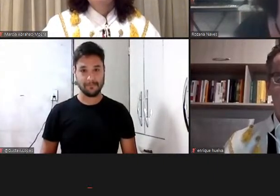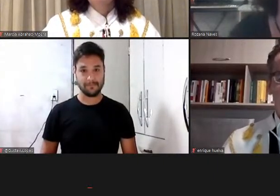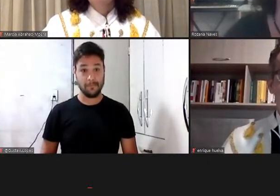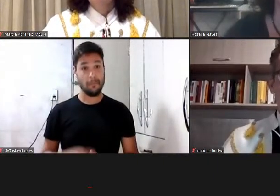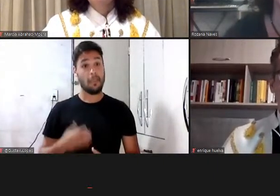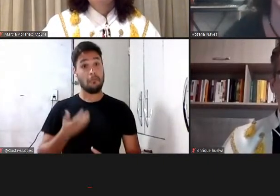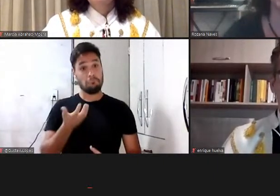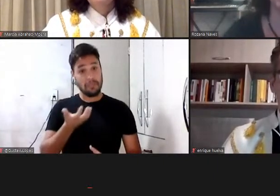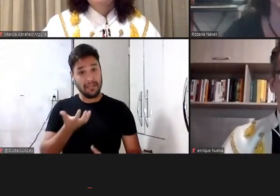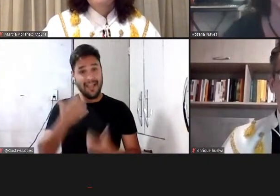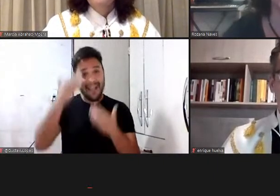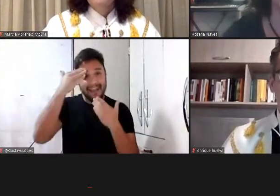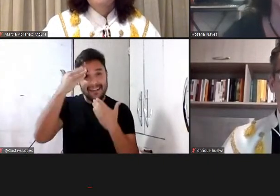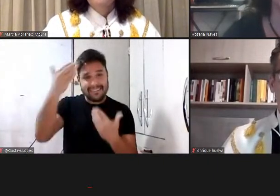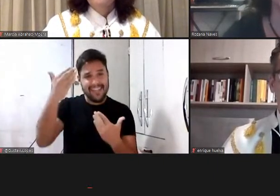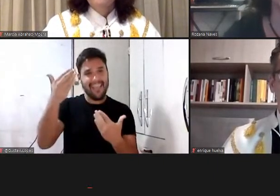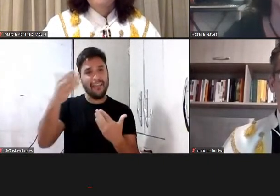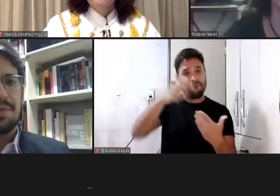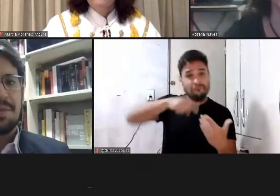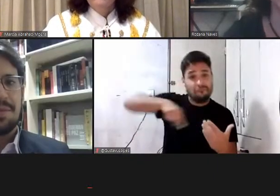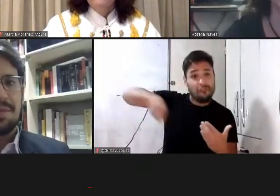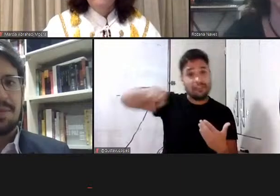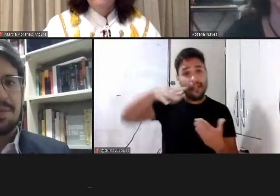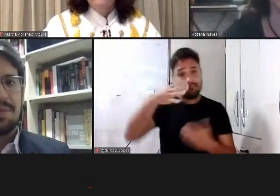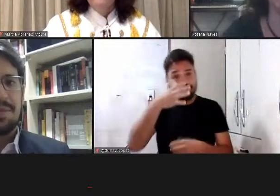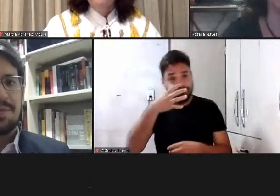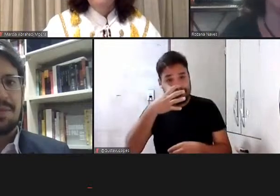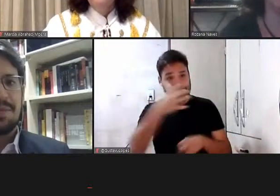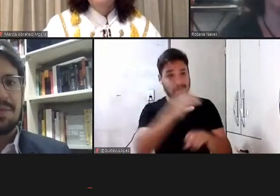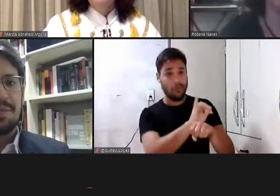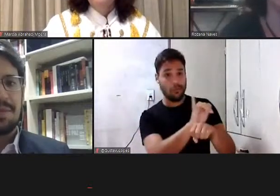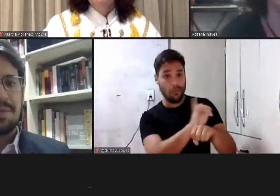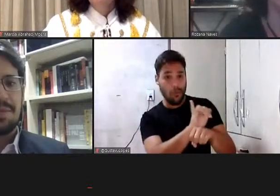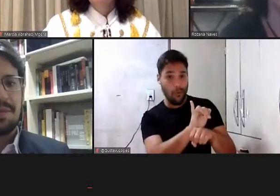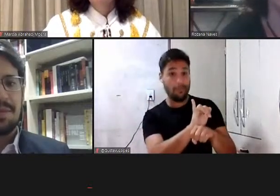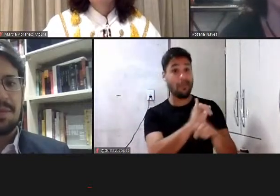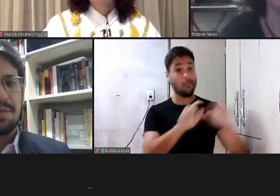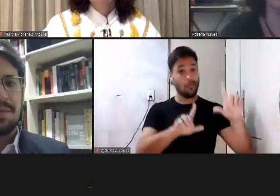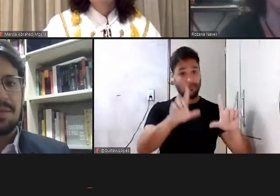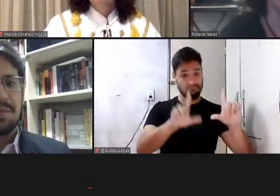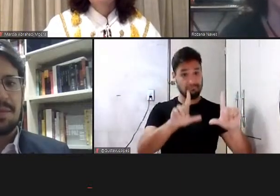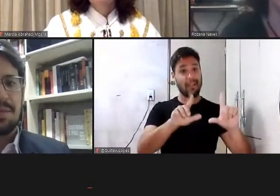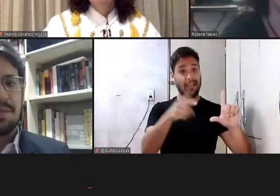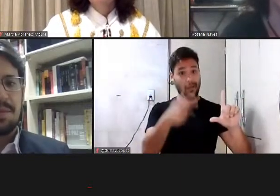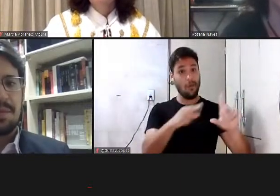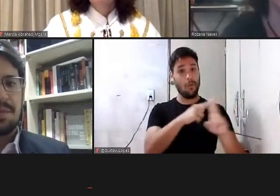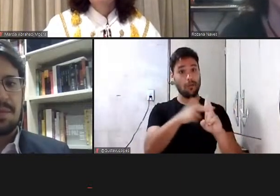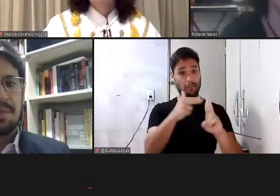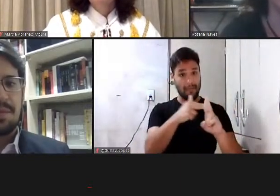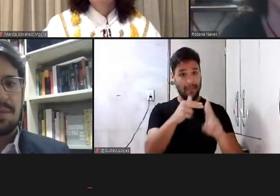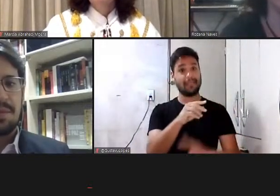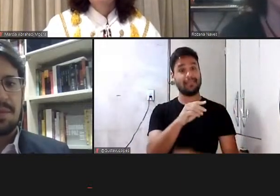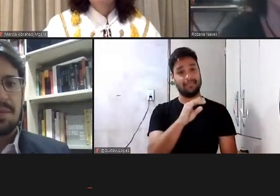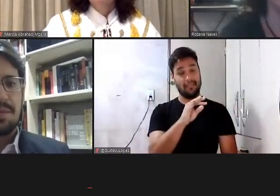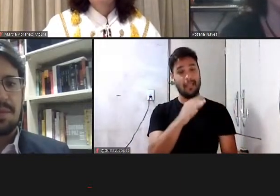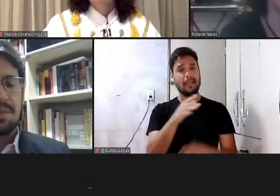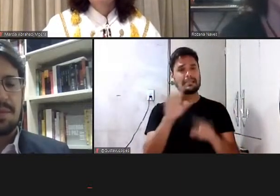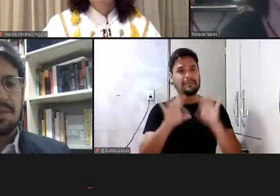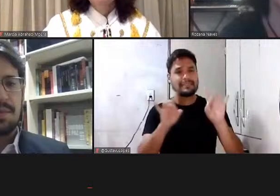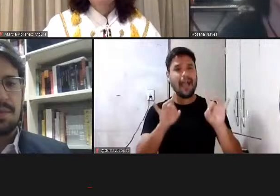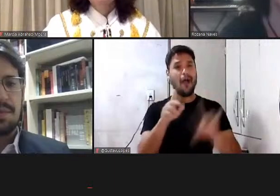Gostaríamos de agradecer a todos que nos acompanham pelo YouTube, no canal da UNBTV, em especial aos docentes,